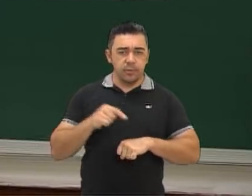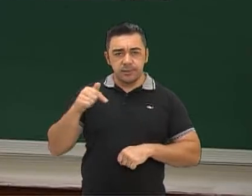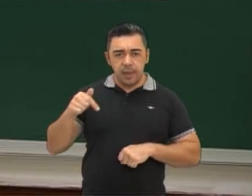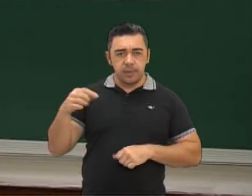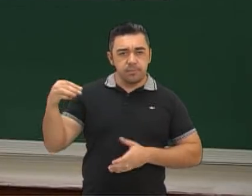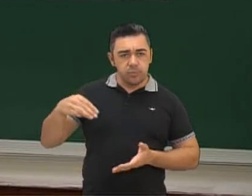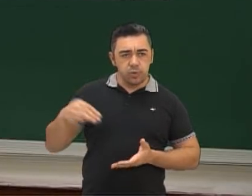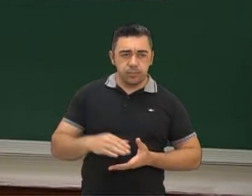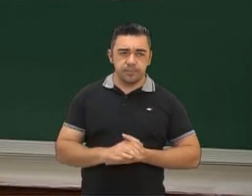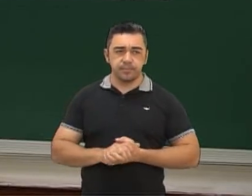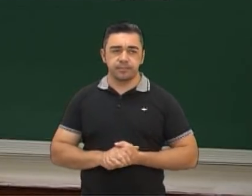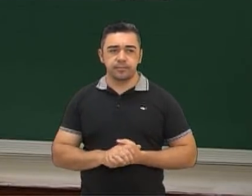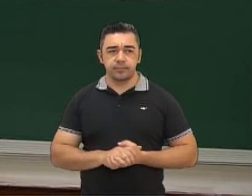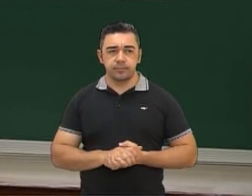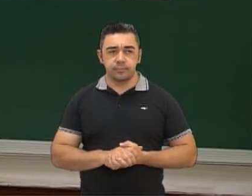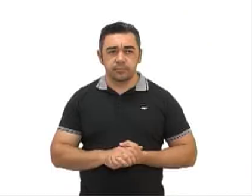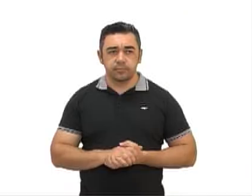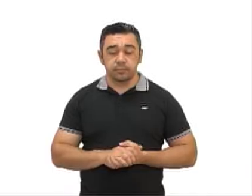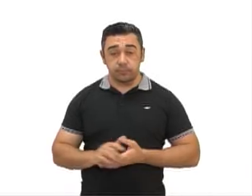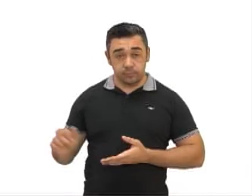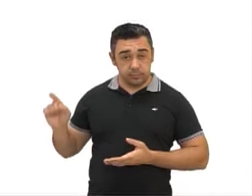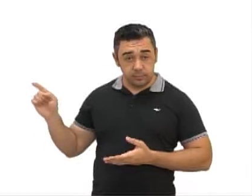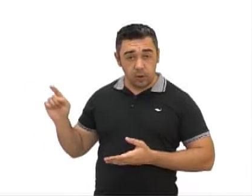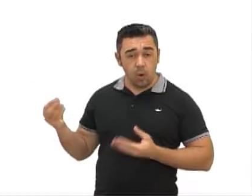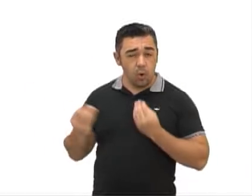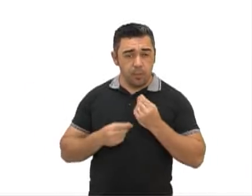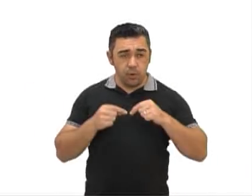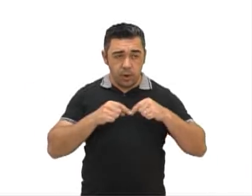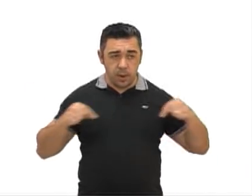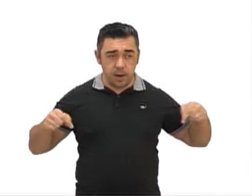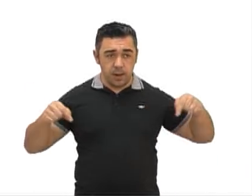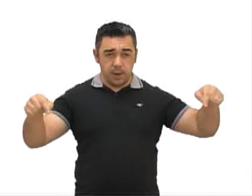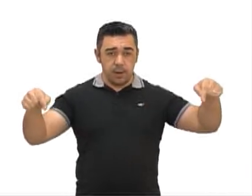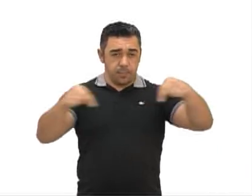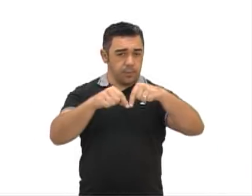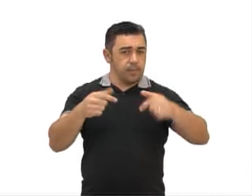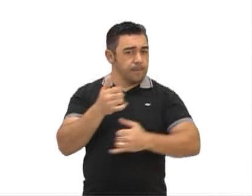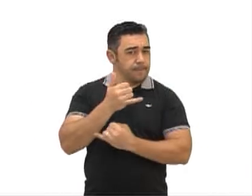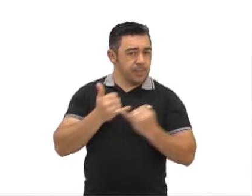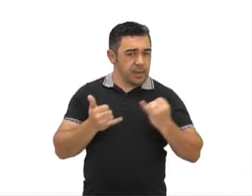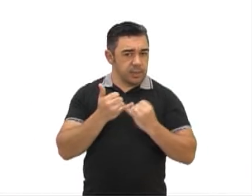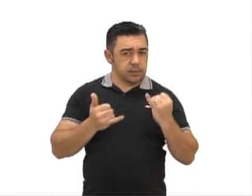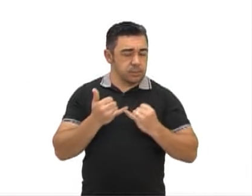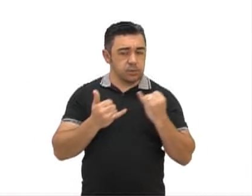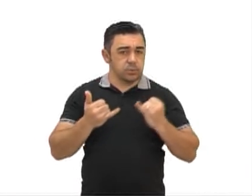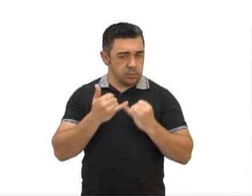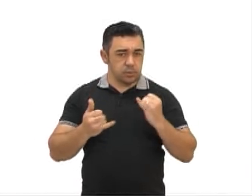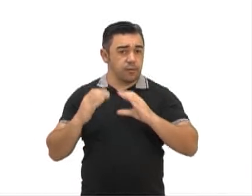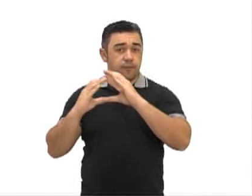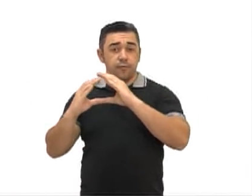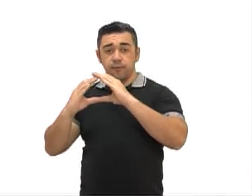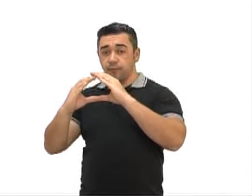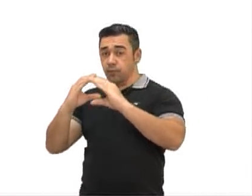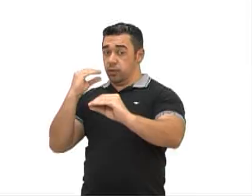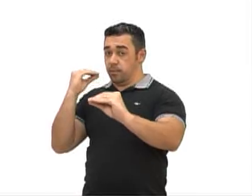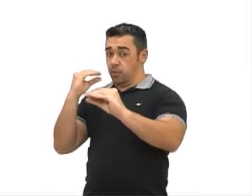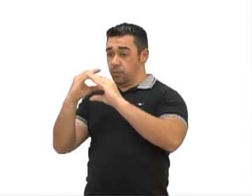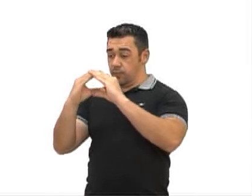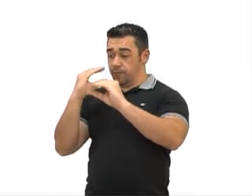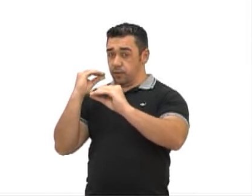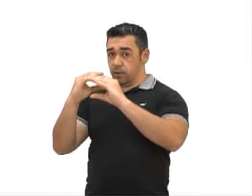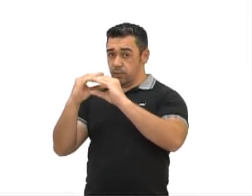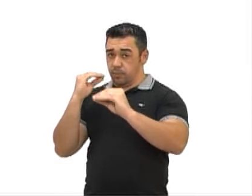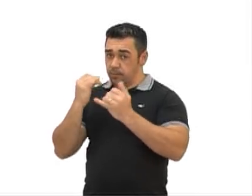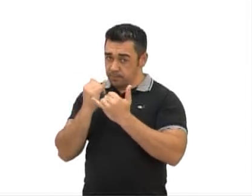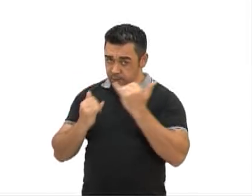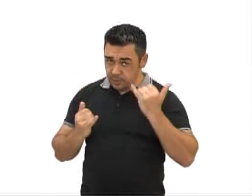essa modalidade. O campo de jogo. O campo de jogo ele é muito parecido com o campo do futebol, até nisso esses